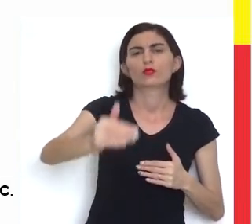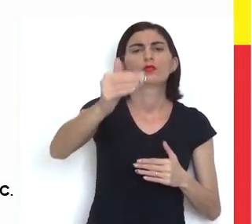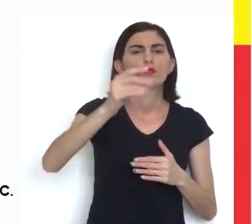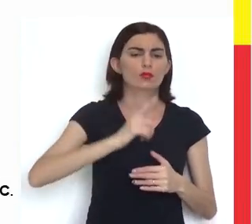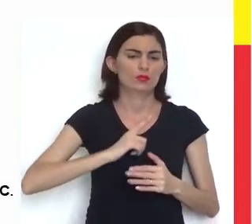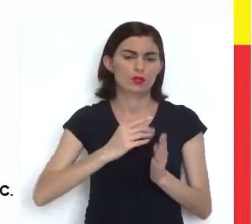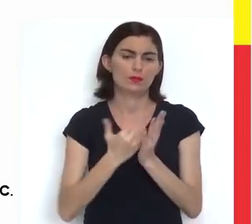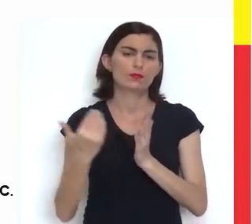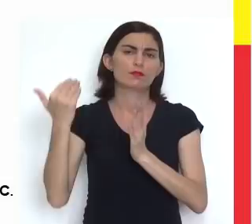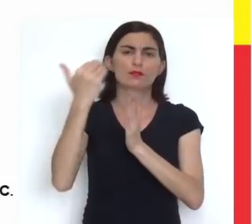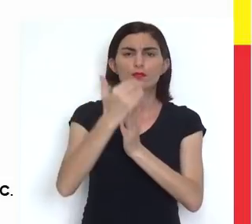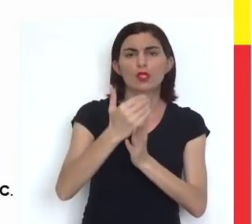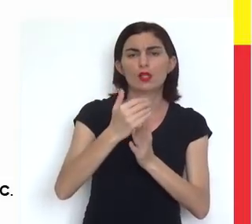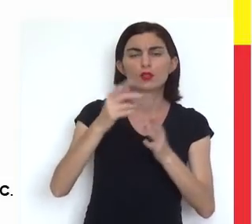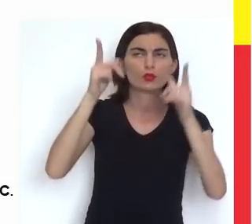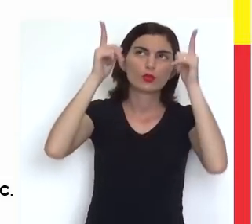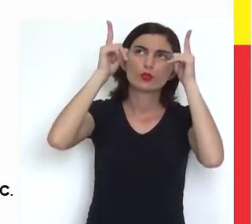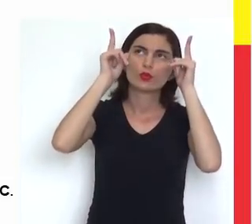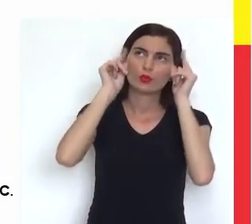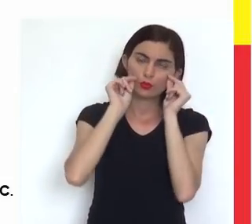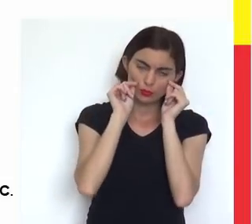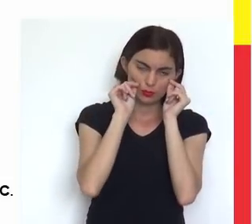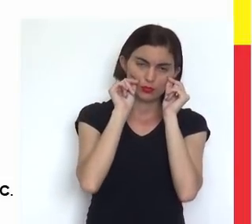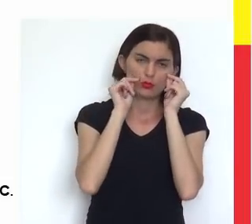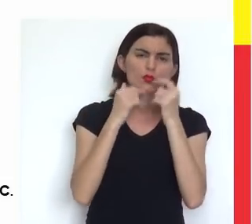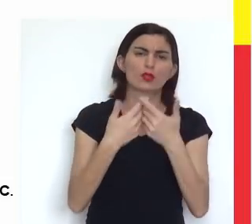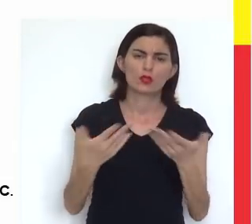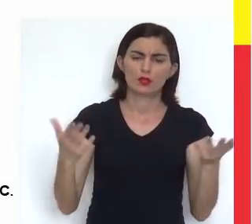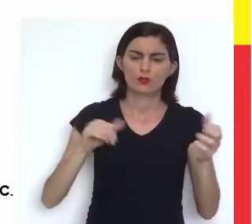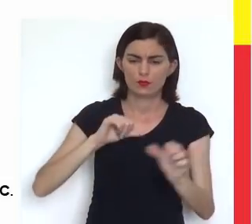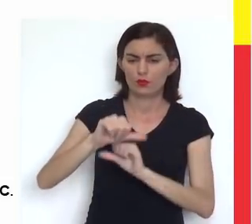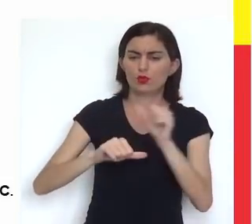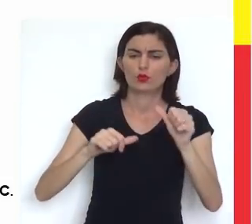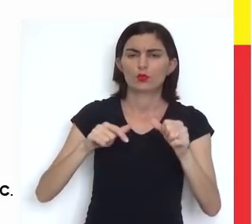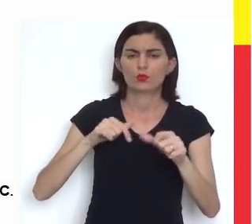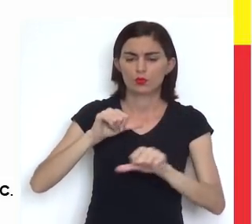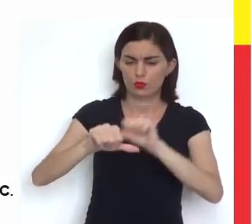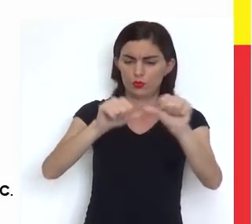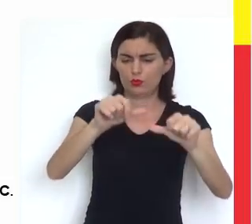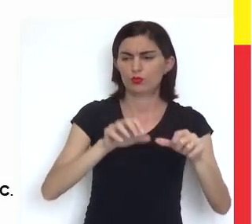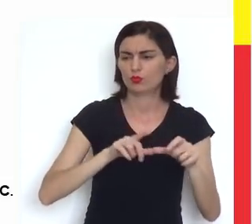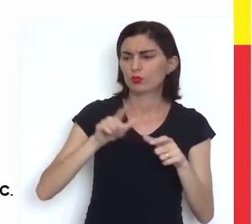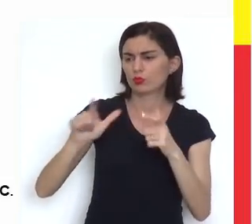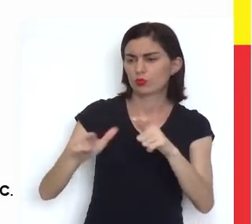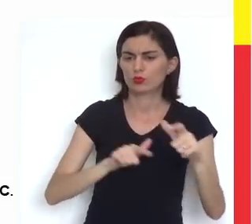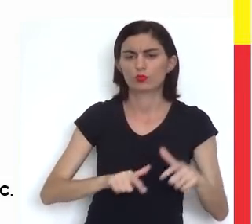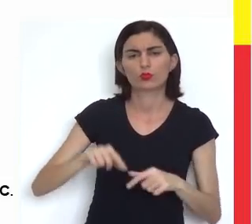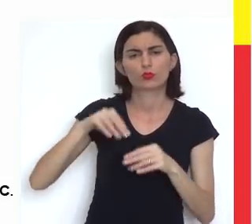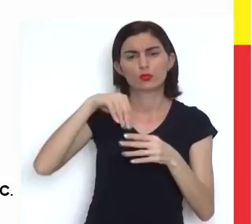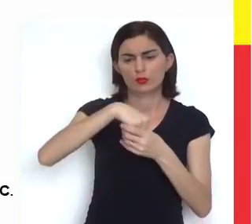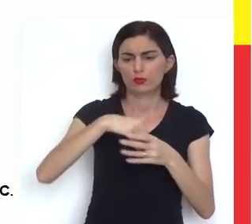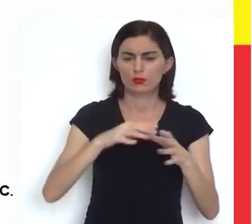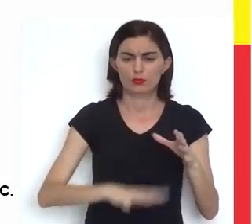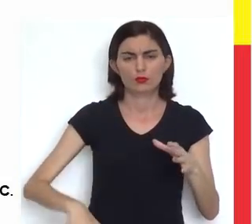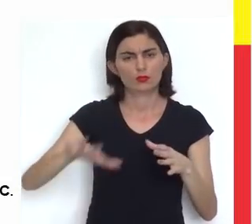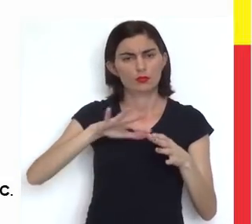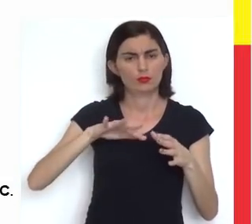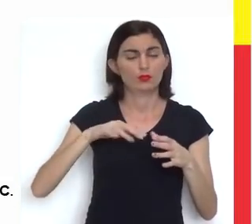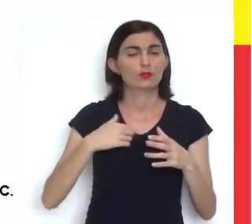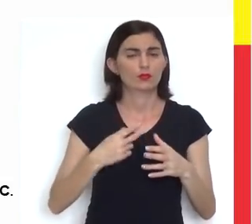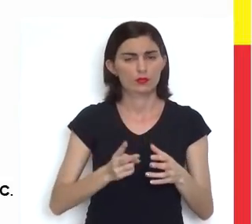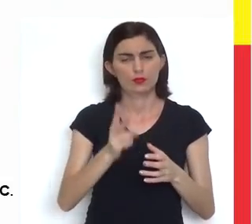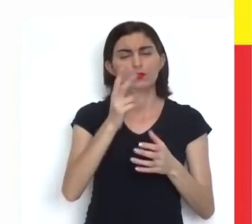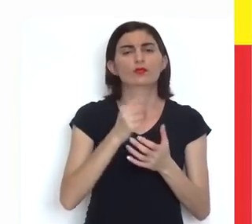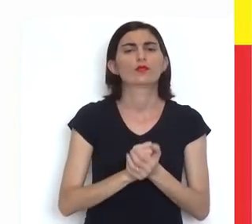a ter um pouco mais de alívio nessa questão de locomoção, deslocamento no território. Ok, gente?